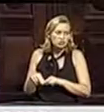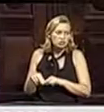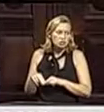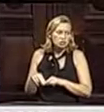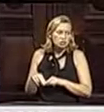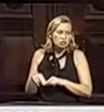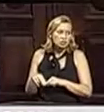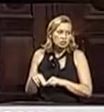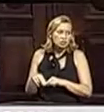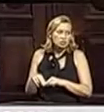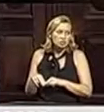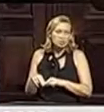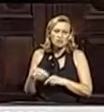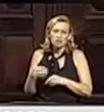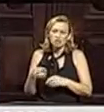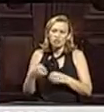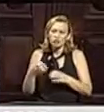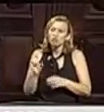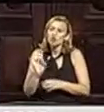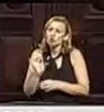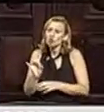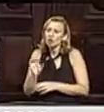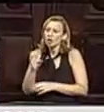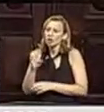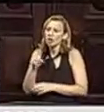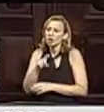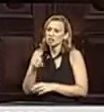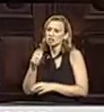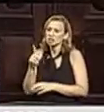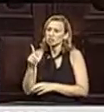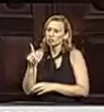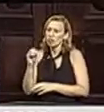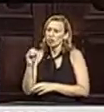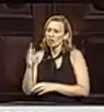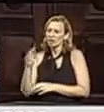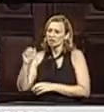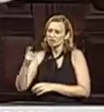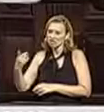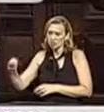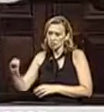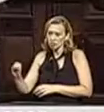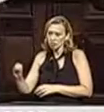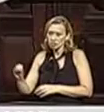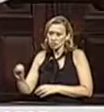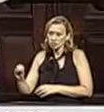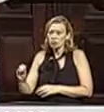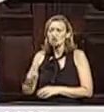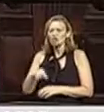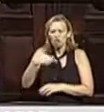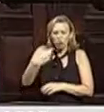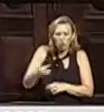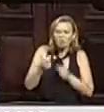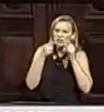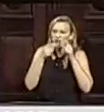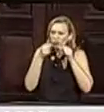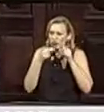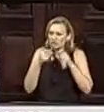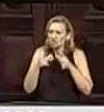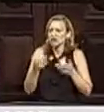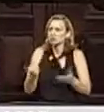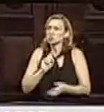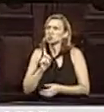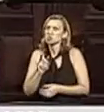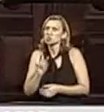delimita só na fase de exploração, e é muito claro, e é bom. Mas nós temos outras reclamações em relação, não só